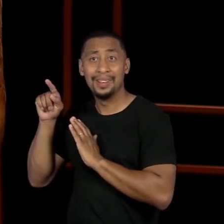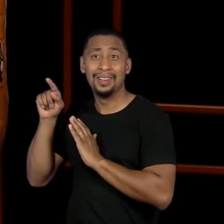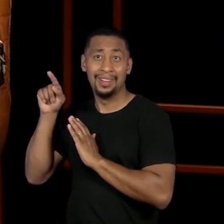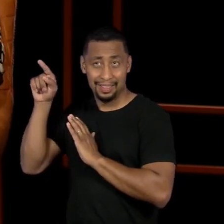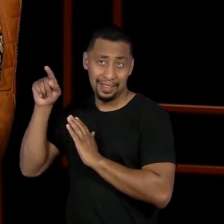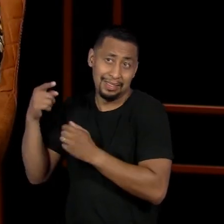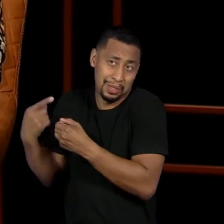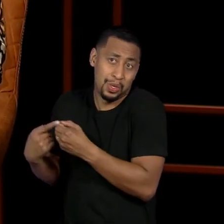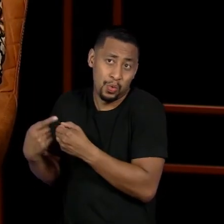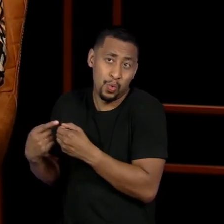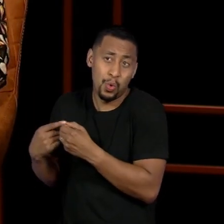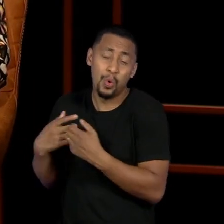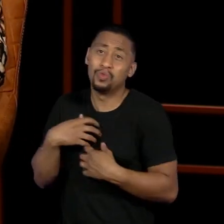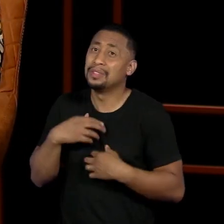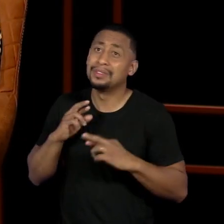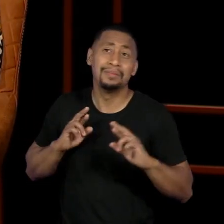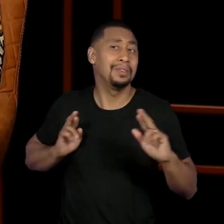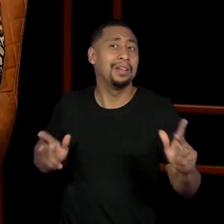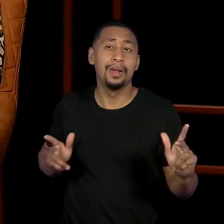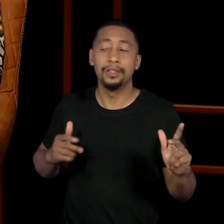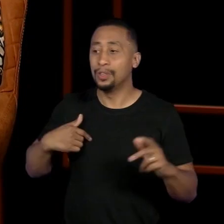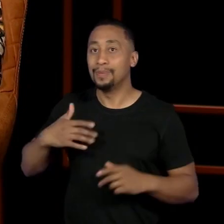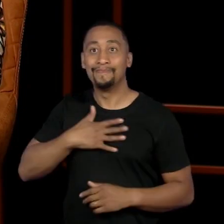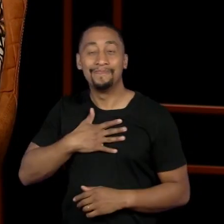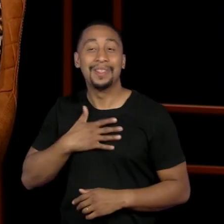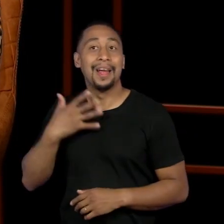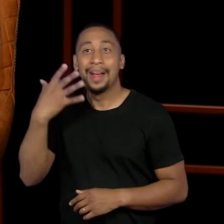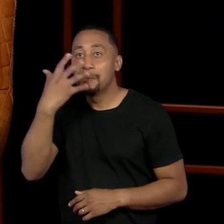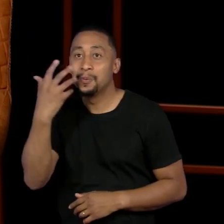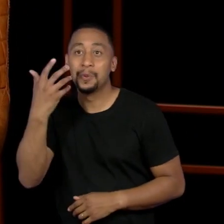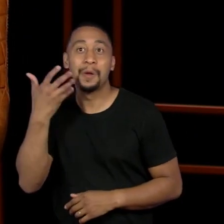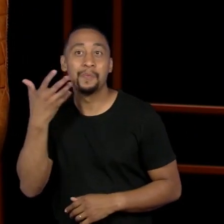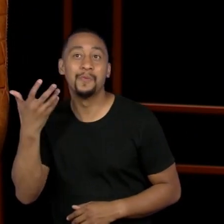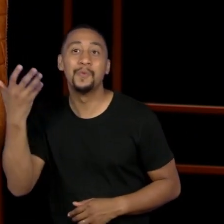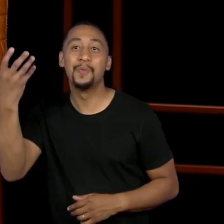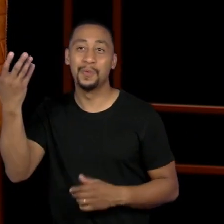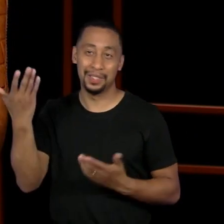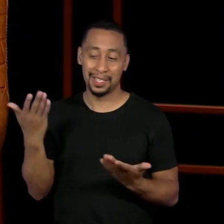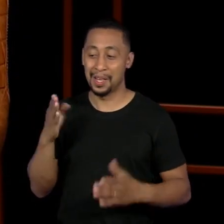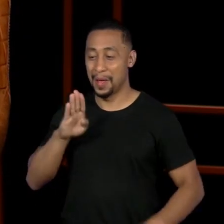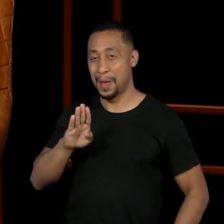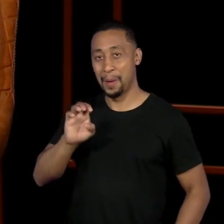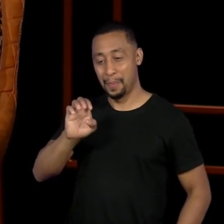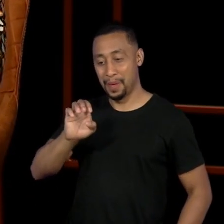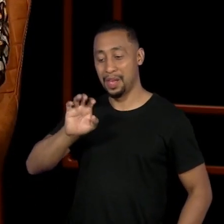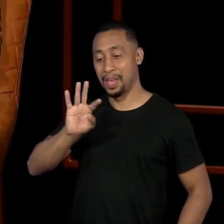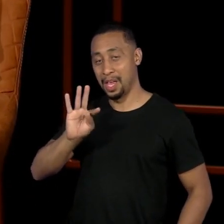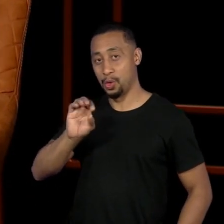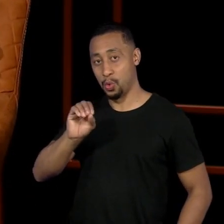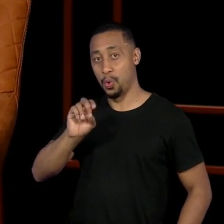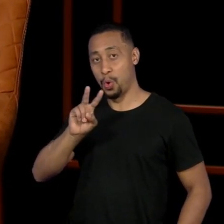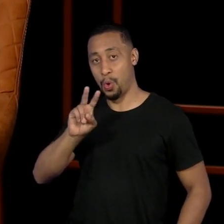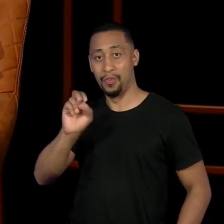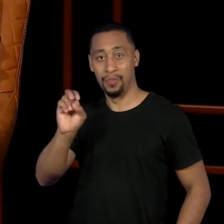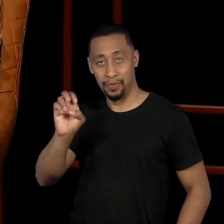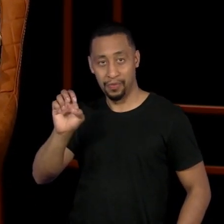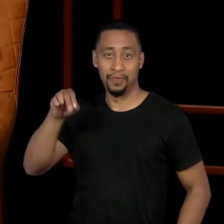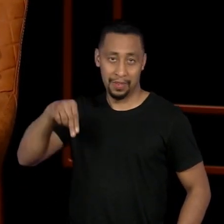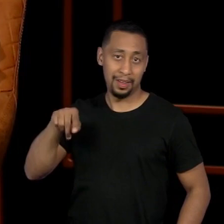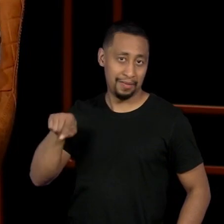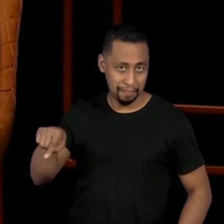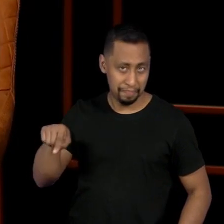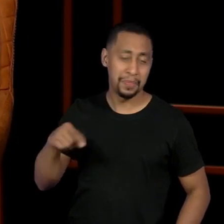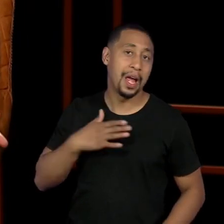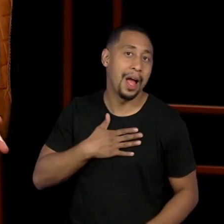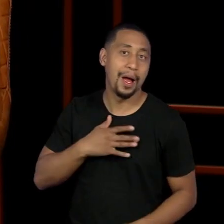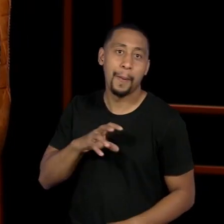uma alegria. O meu avô era apaixonado por Beethoven, então tudo era Beethoven. A minha avó tocava o piano